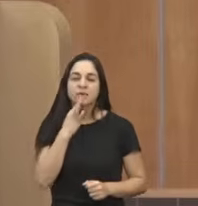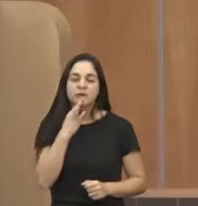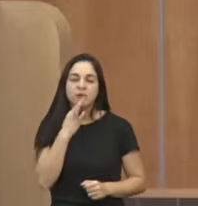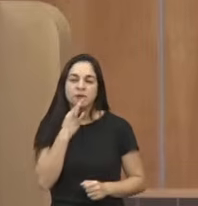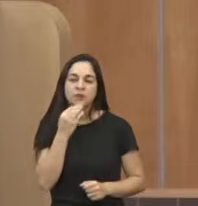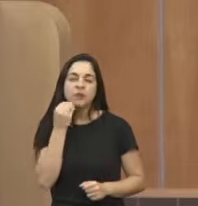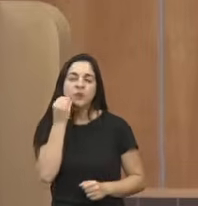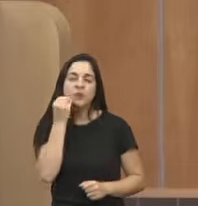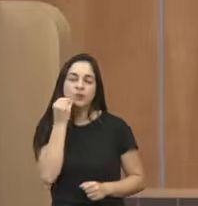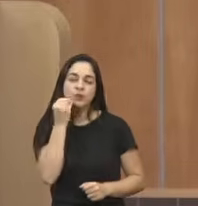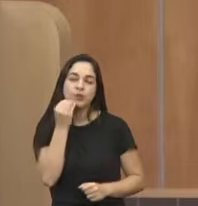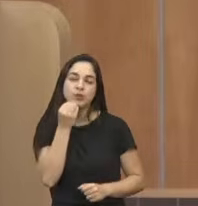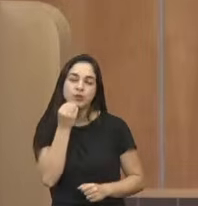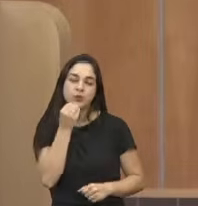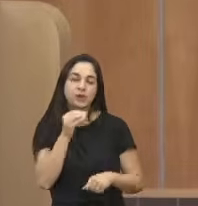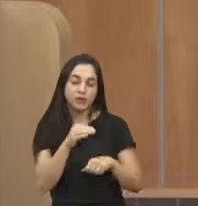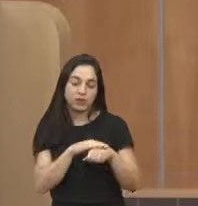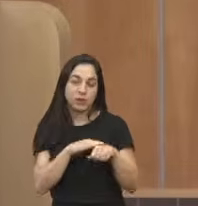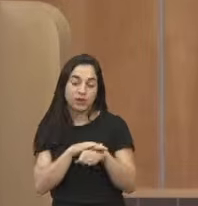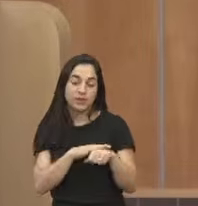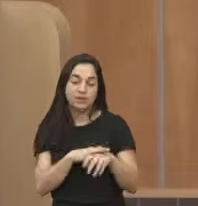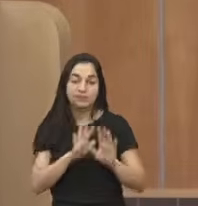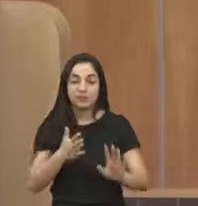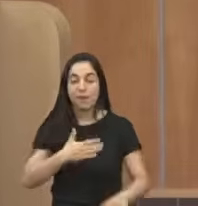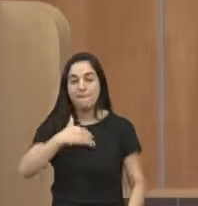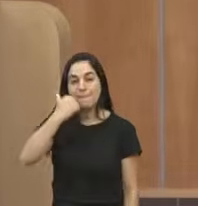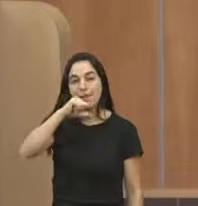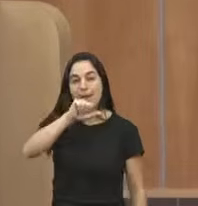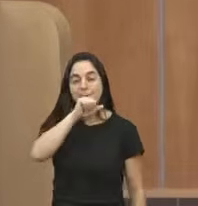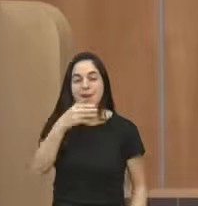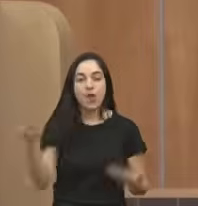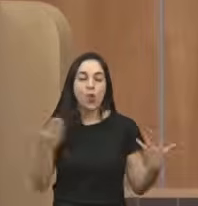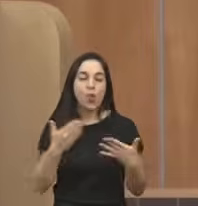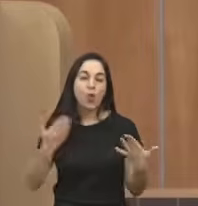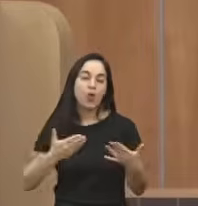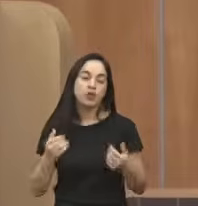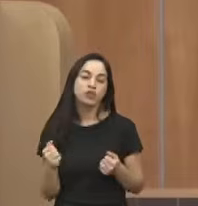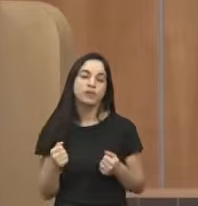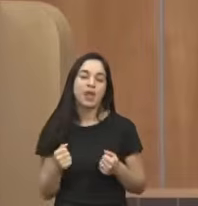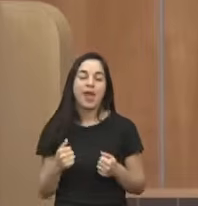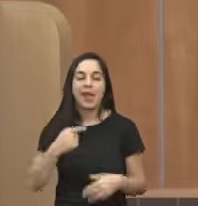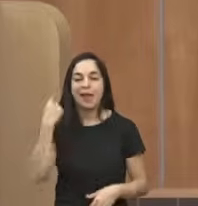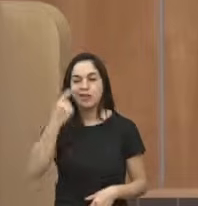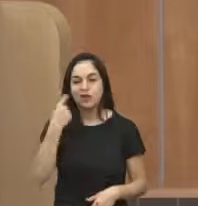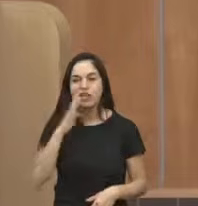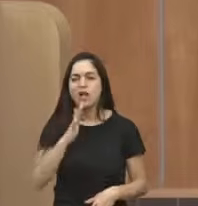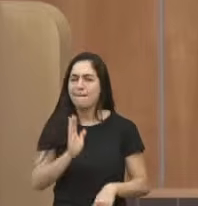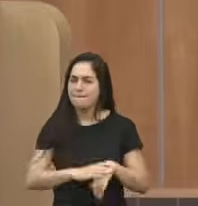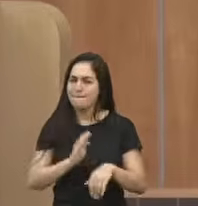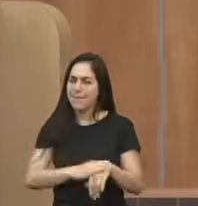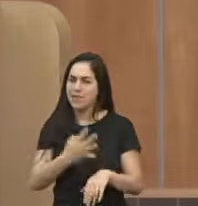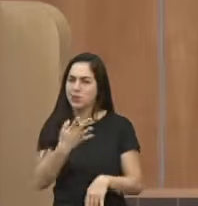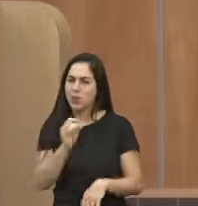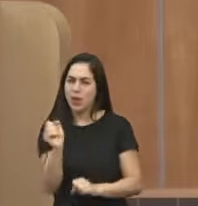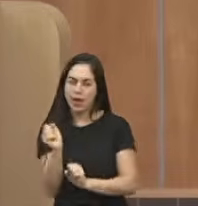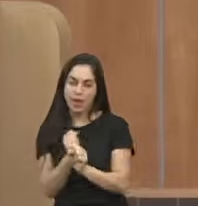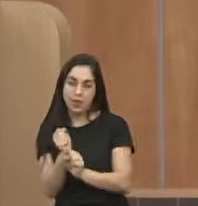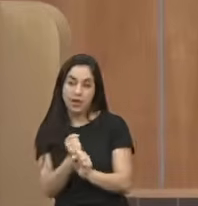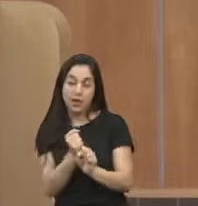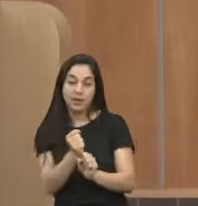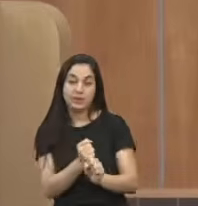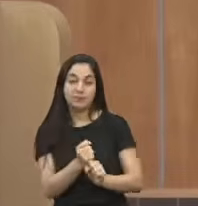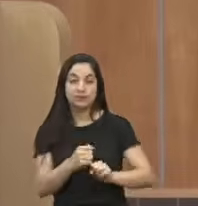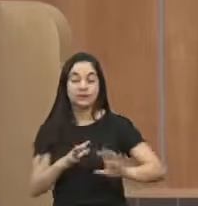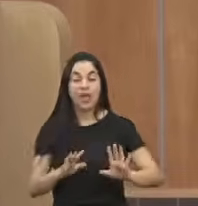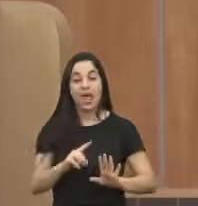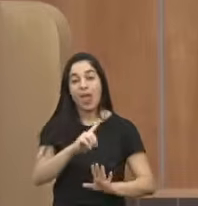minha mãe, que hoje é advogada, militante há mais de 40 anos, Terezinha Renó, ela foi a